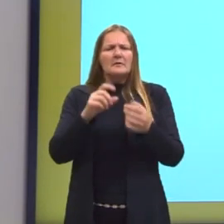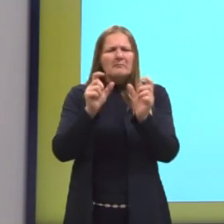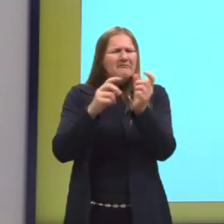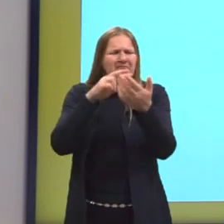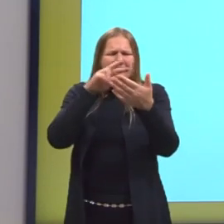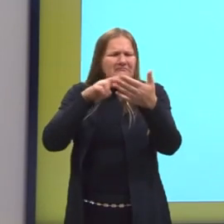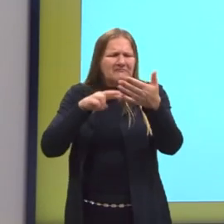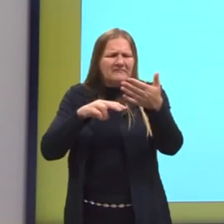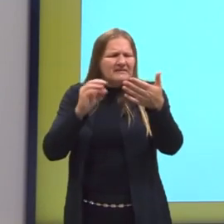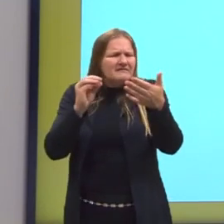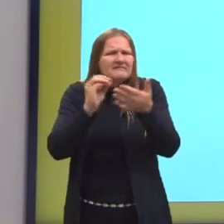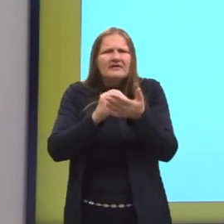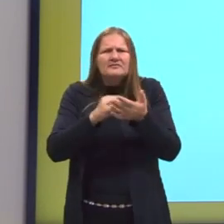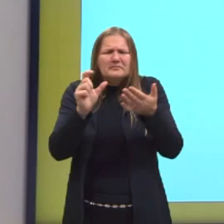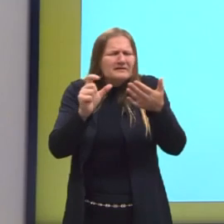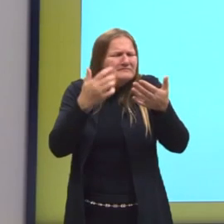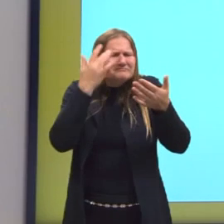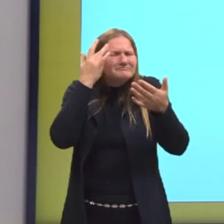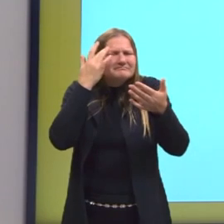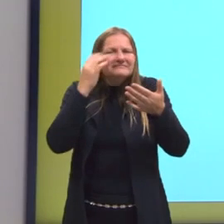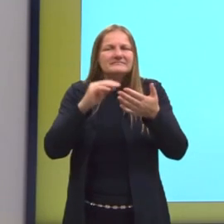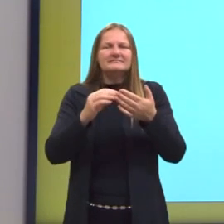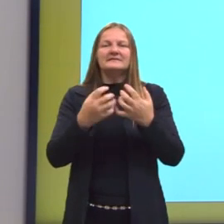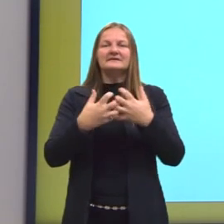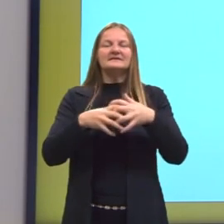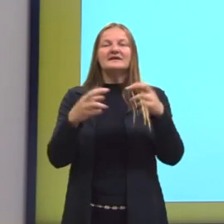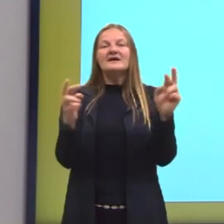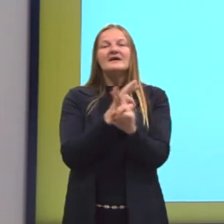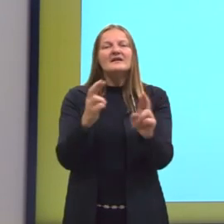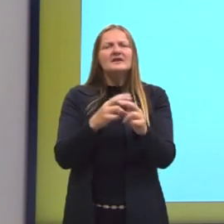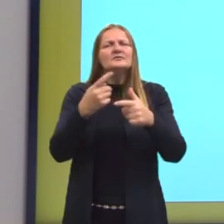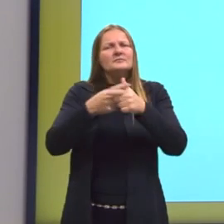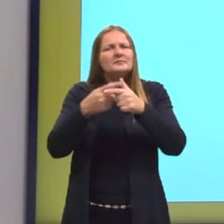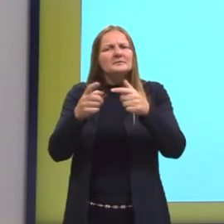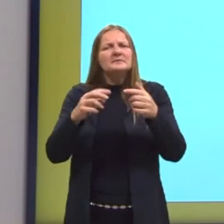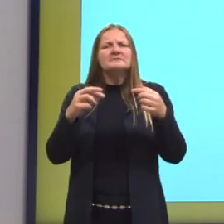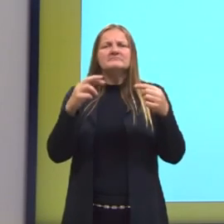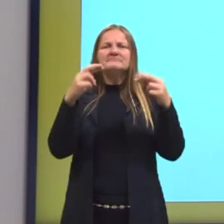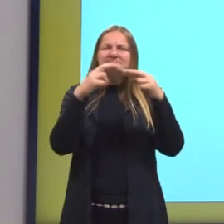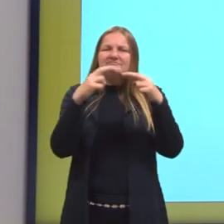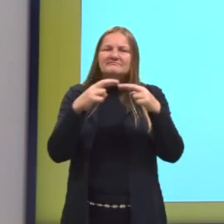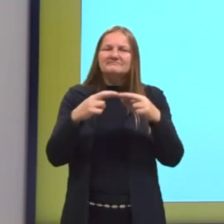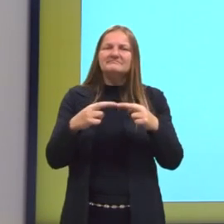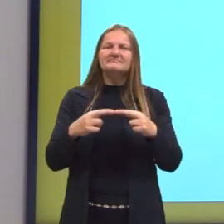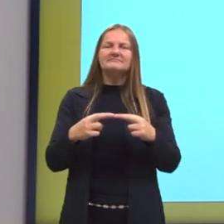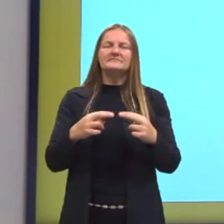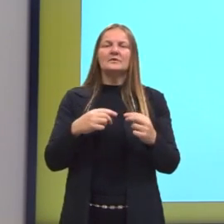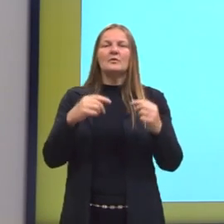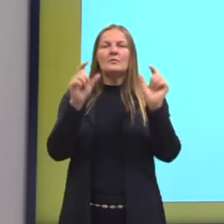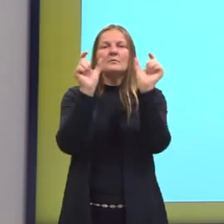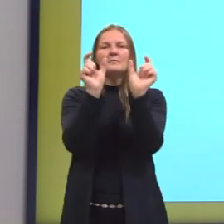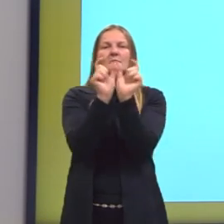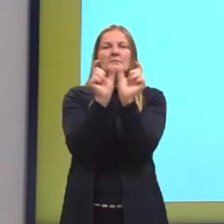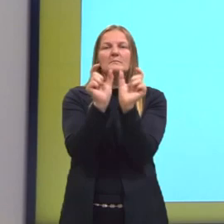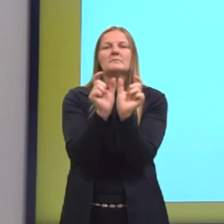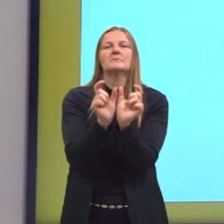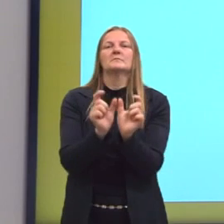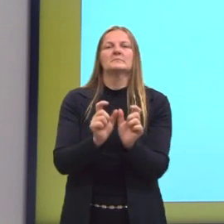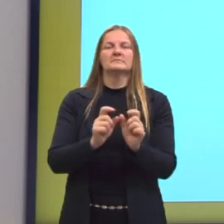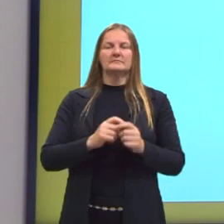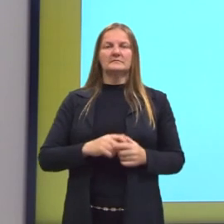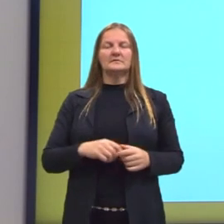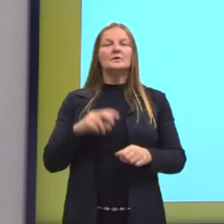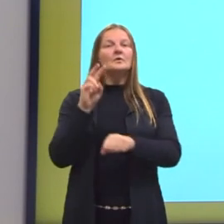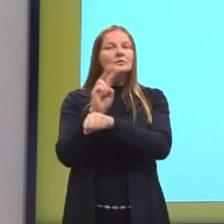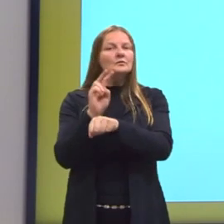de elementos sintáticos não relacionados a problemas de Regência ou de paralelismo deve se considerar